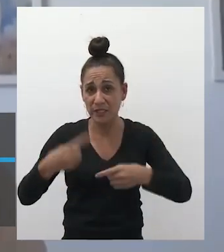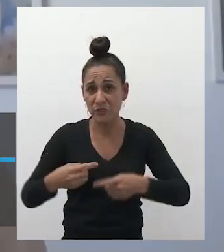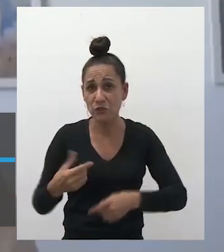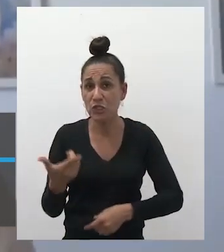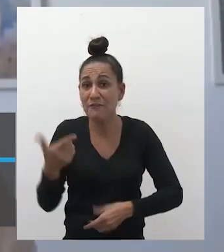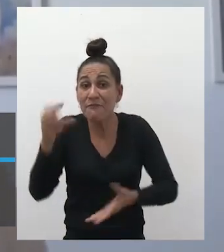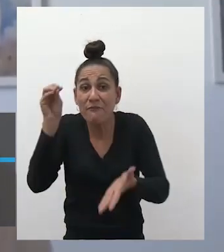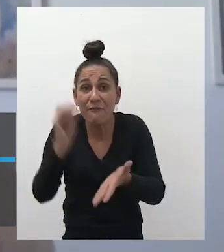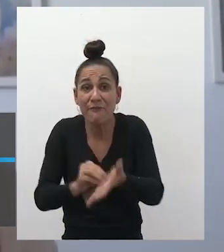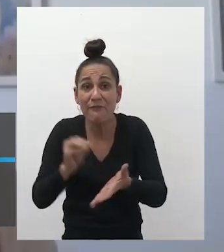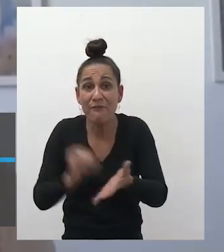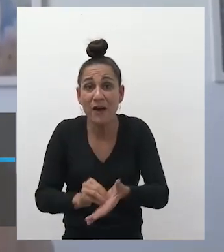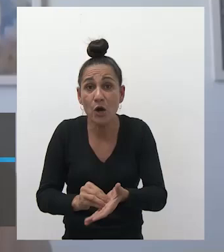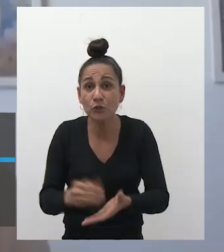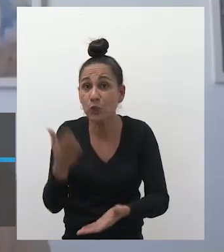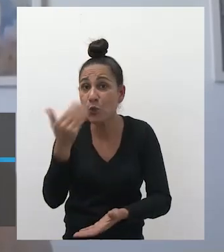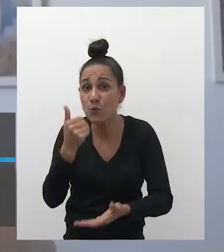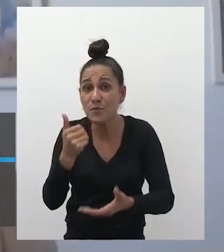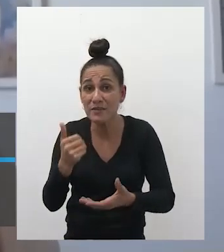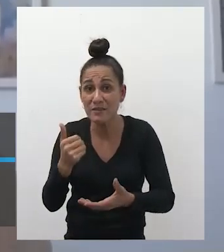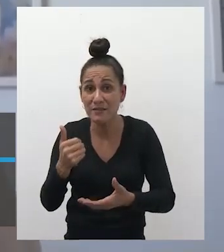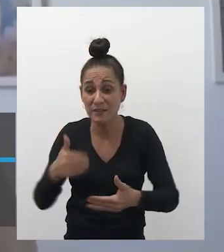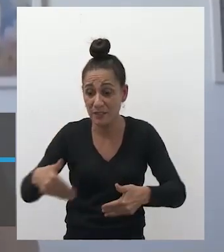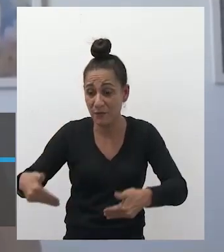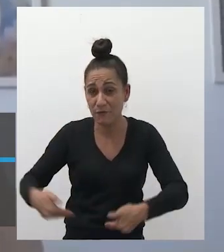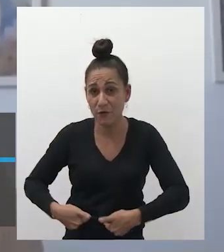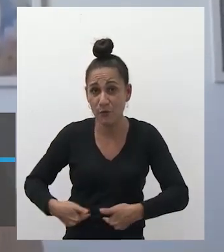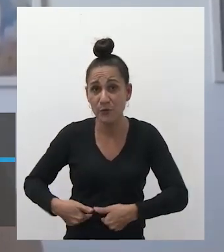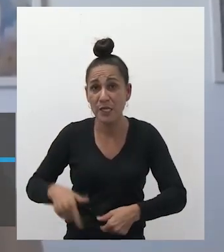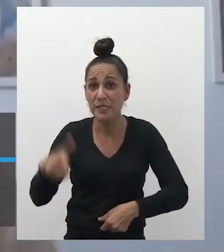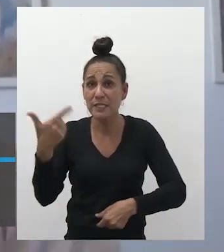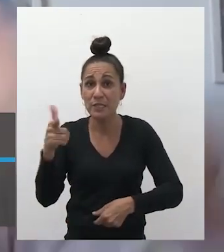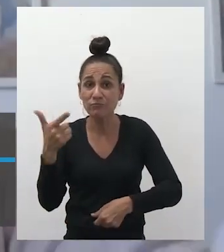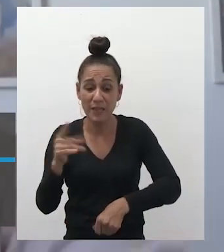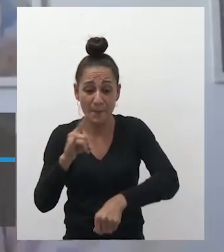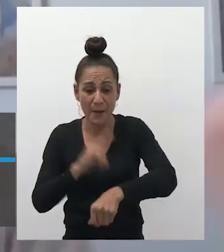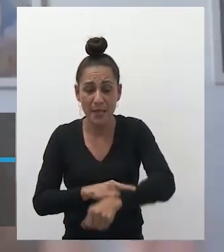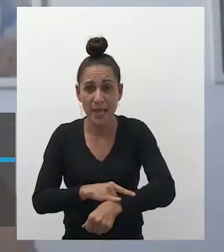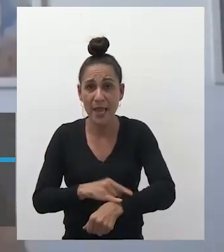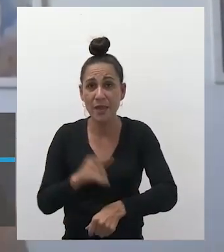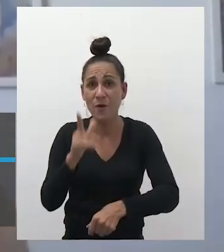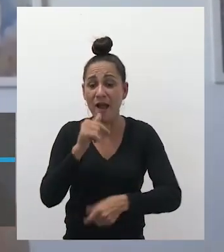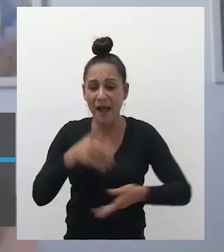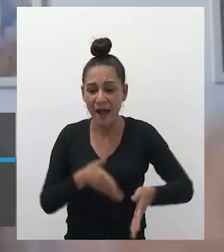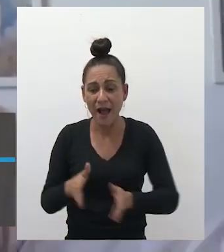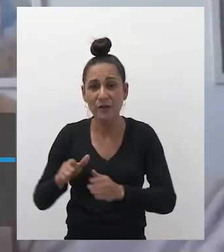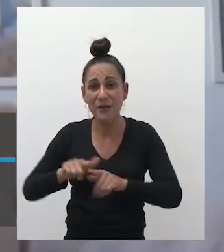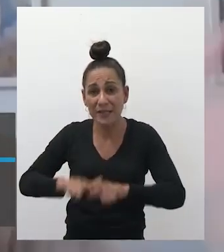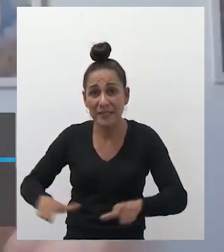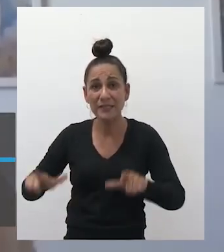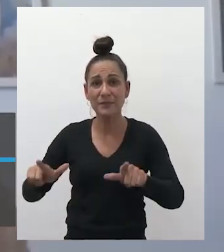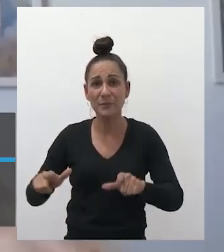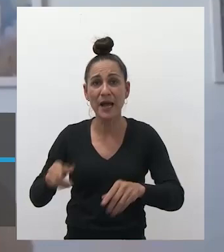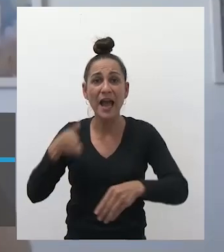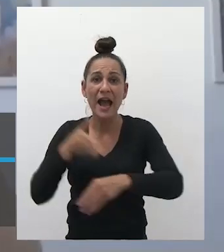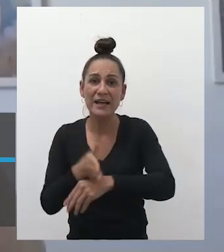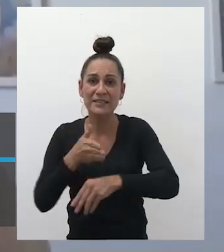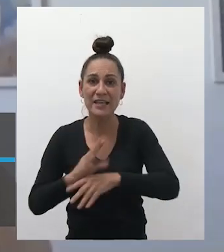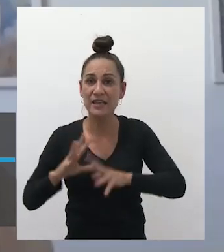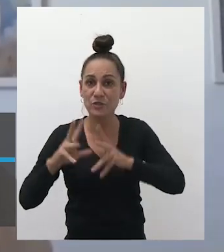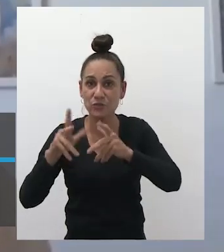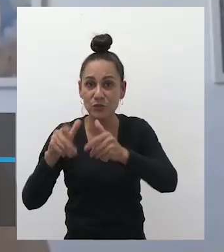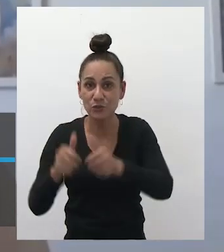se não tem um mínimo de saúde, se não tem saneamento básico, se não tem educação ao acesso de todos